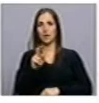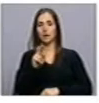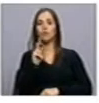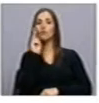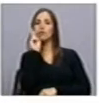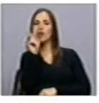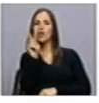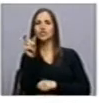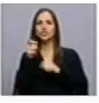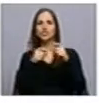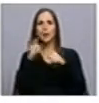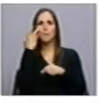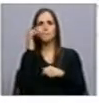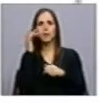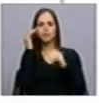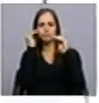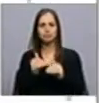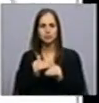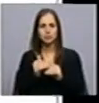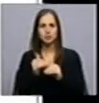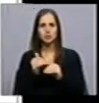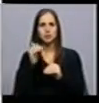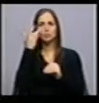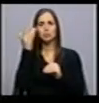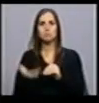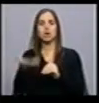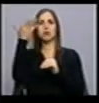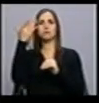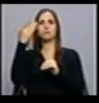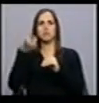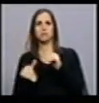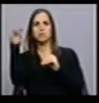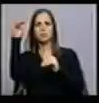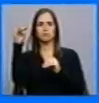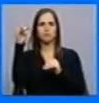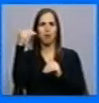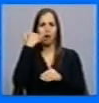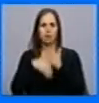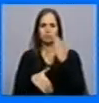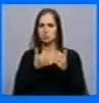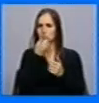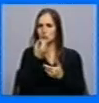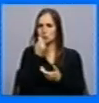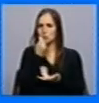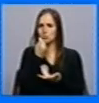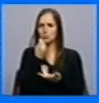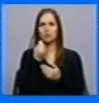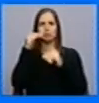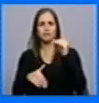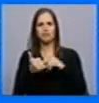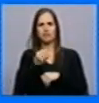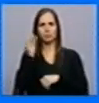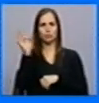seu brilho, inexplicáveis, aleatórias, que chegavam a ter aos 20%, e encontraram isso nos